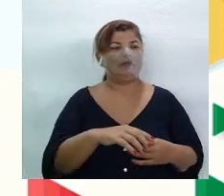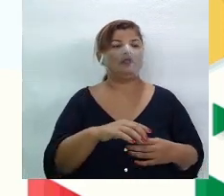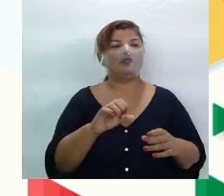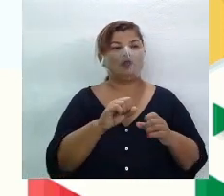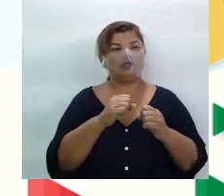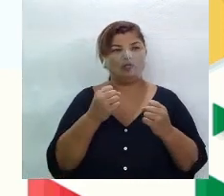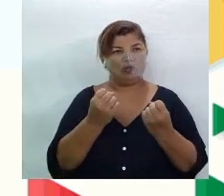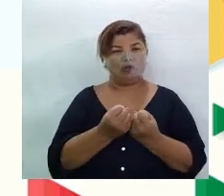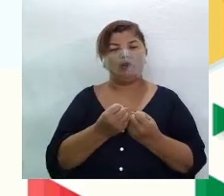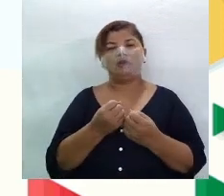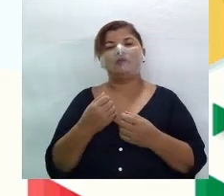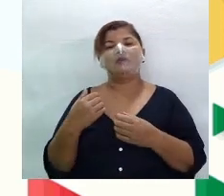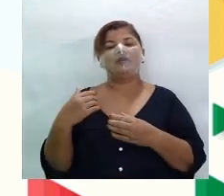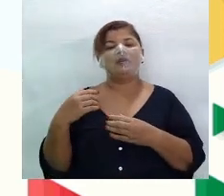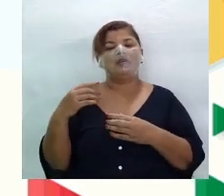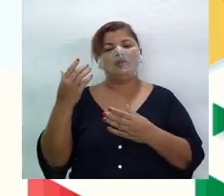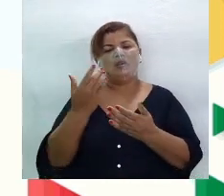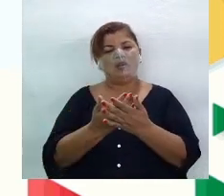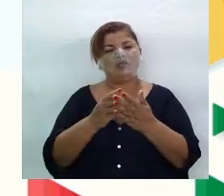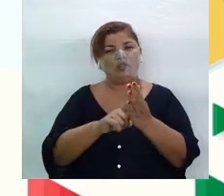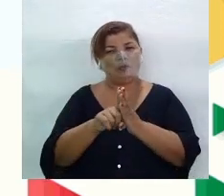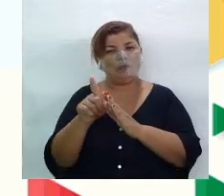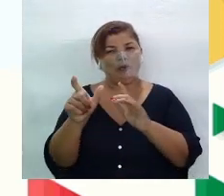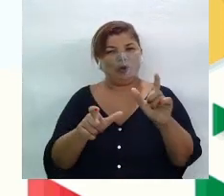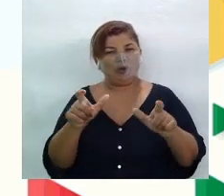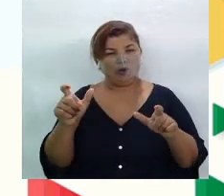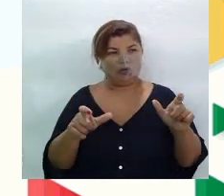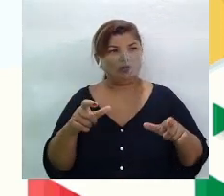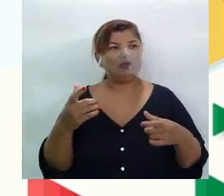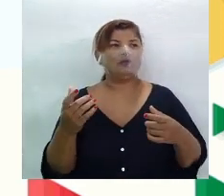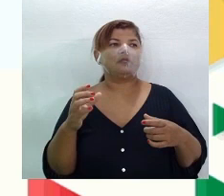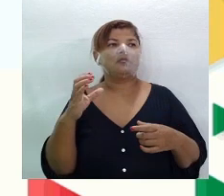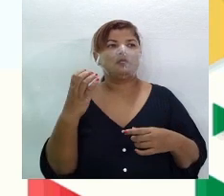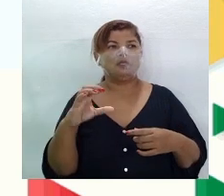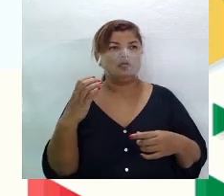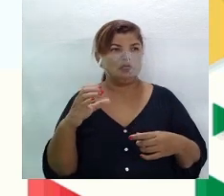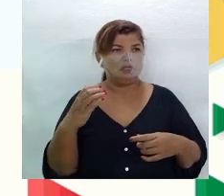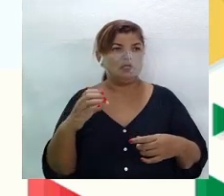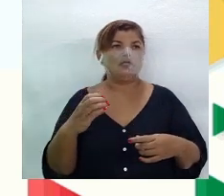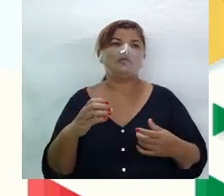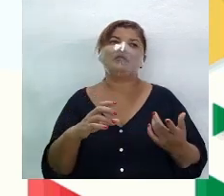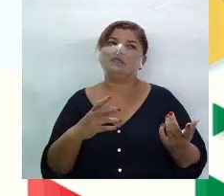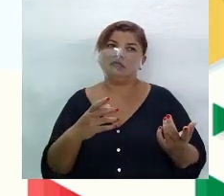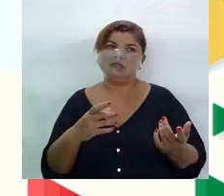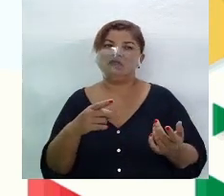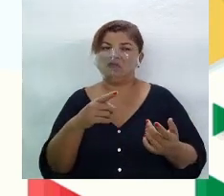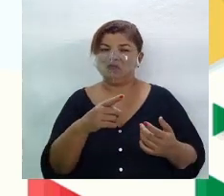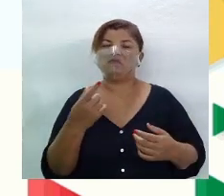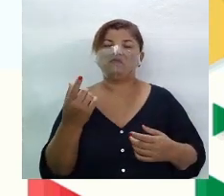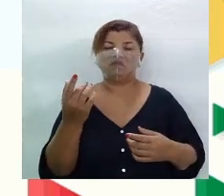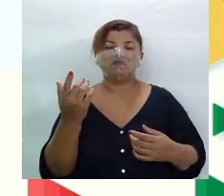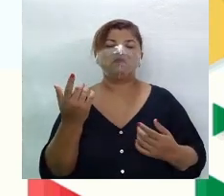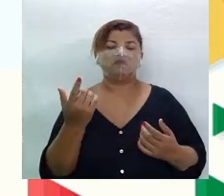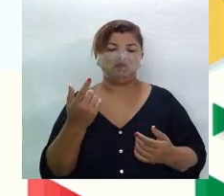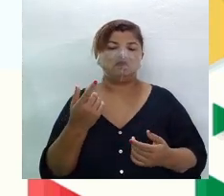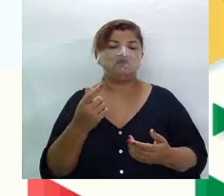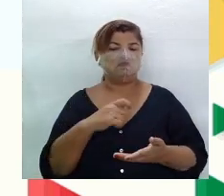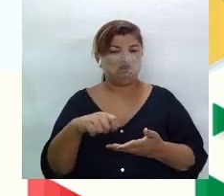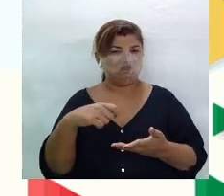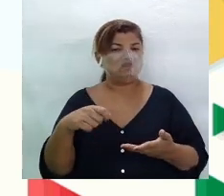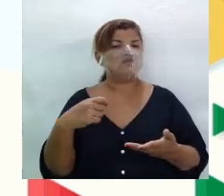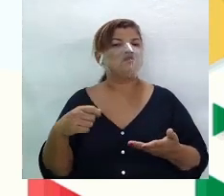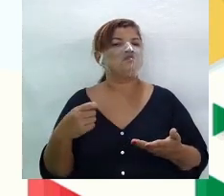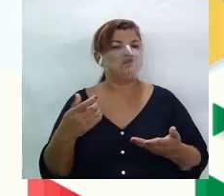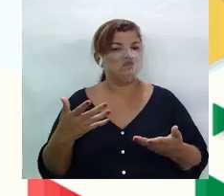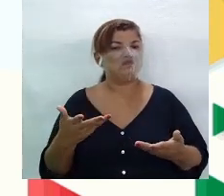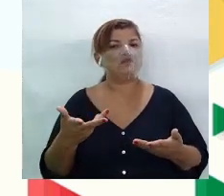cientista, ensaísta, teatrólogo não. Mas ele é também literário. Enfim, foi um grande escritor em que a própria